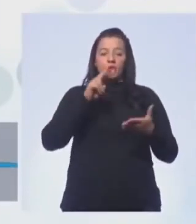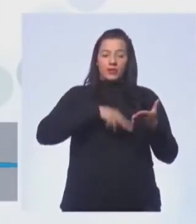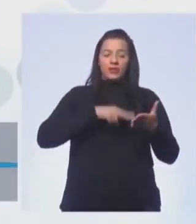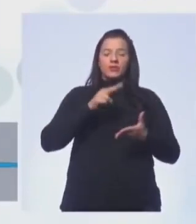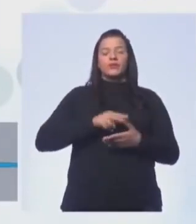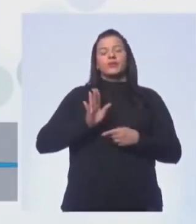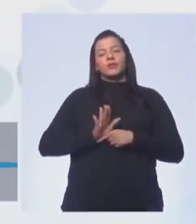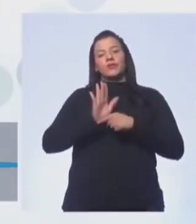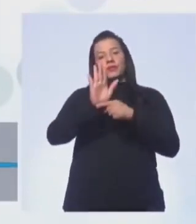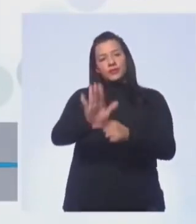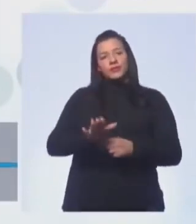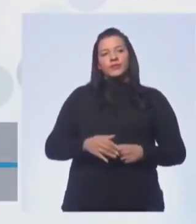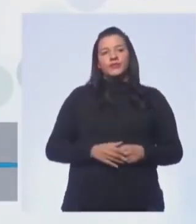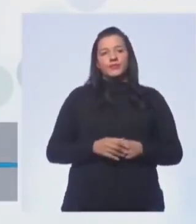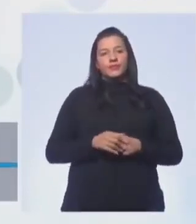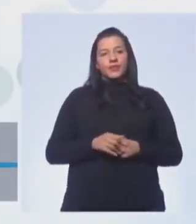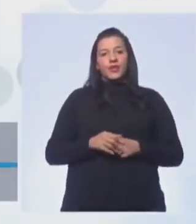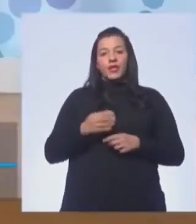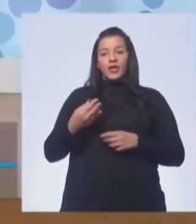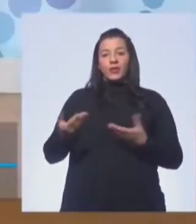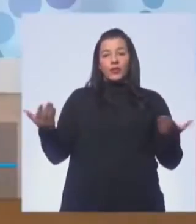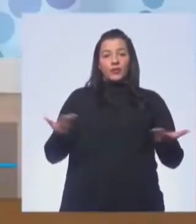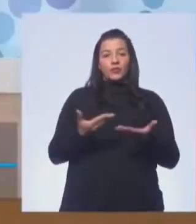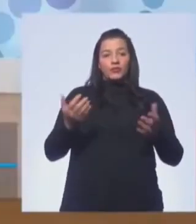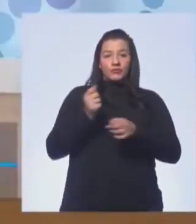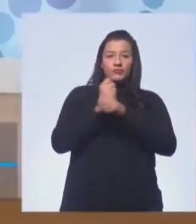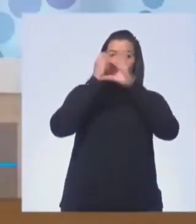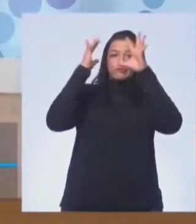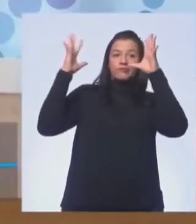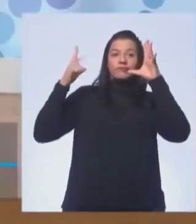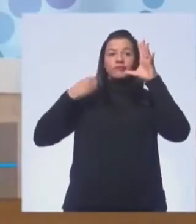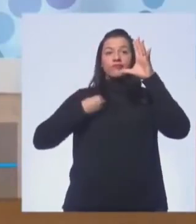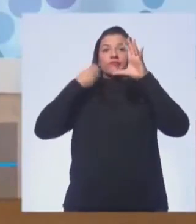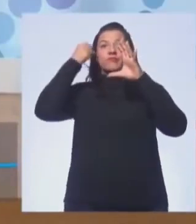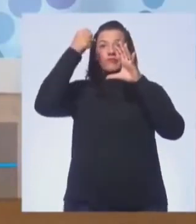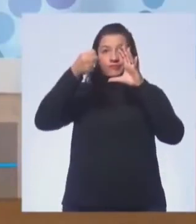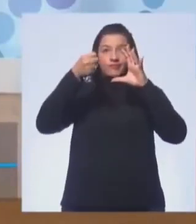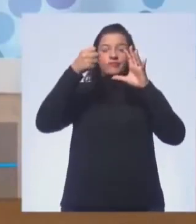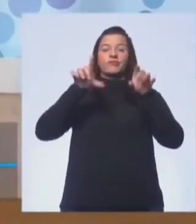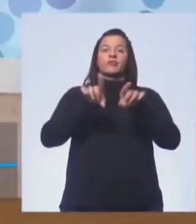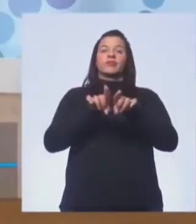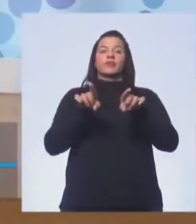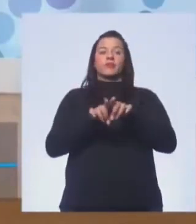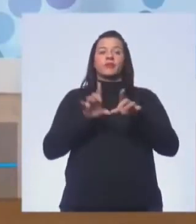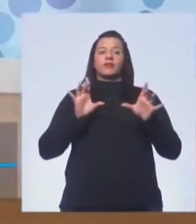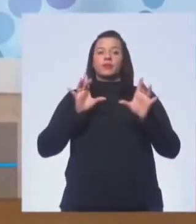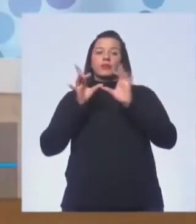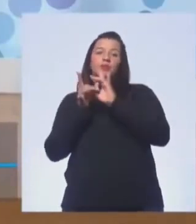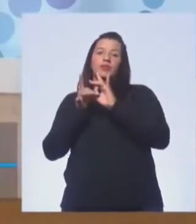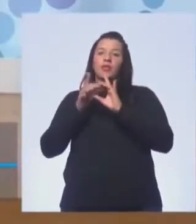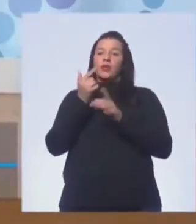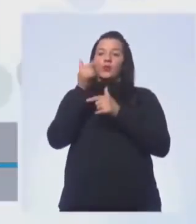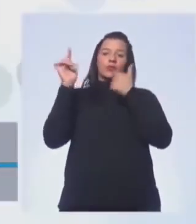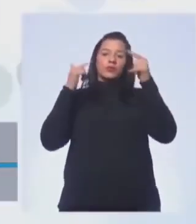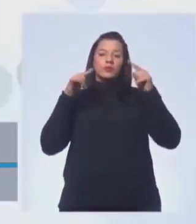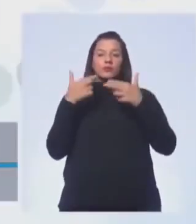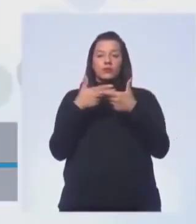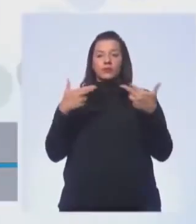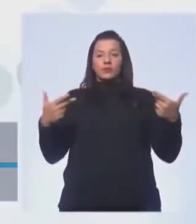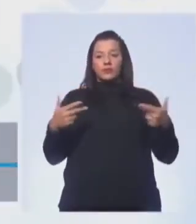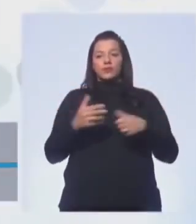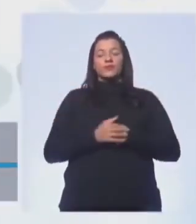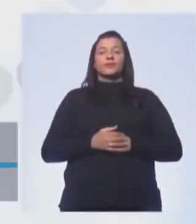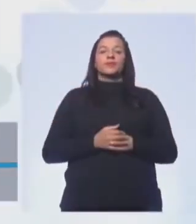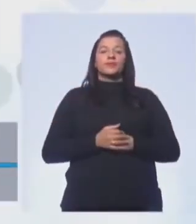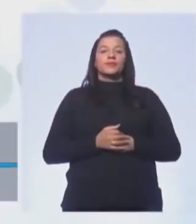muito isso, a viajar no mundo fabulado, né? Sair dessa realidade. E hoje a gente está precisando muito, né? De vez em quando se conectar um pouquinho dessa realidade e viajar no